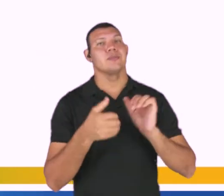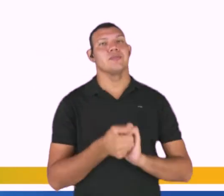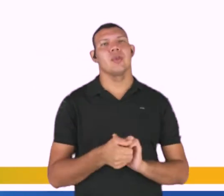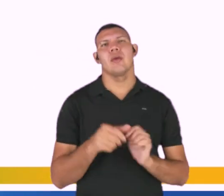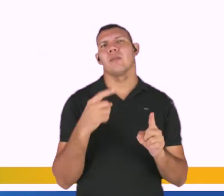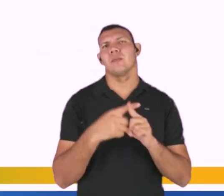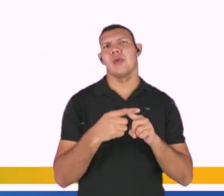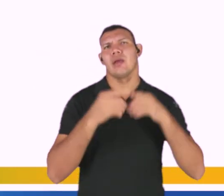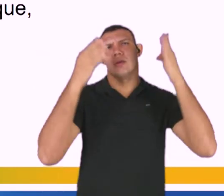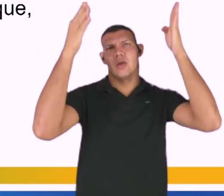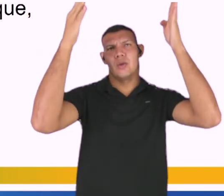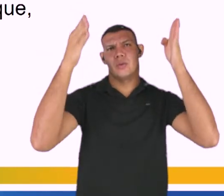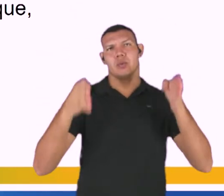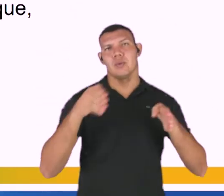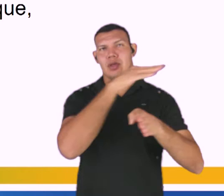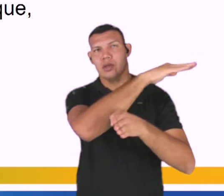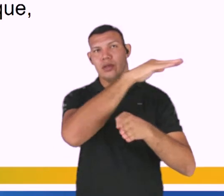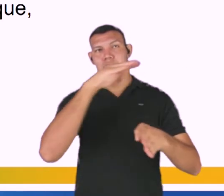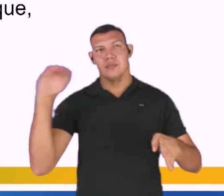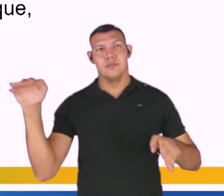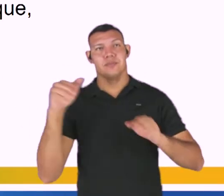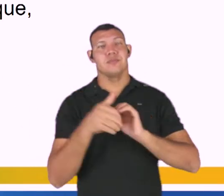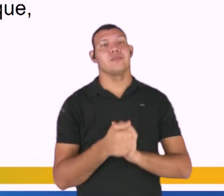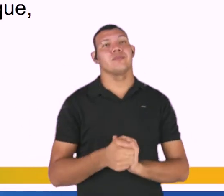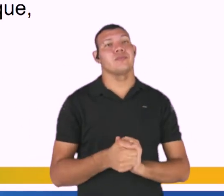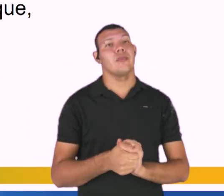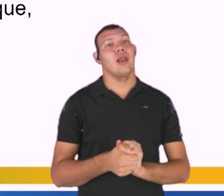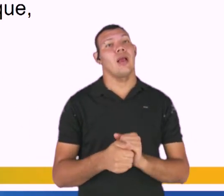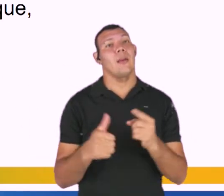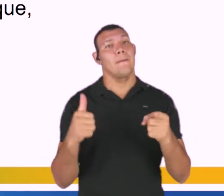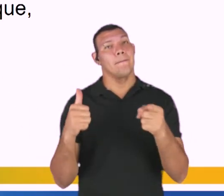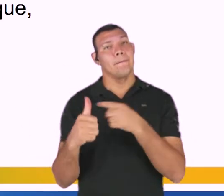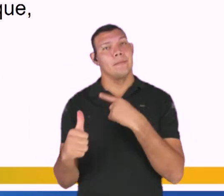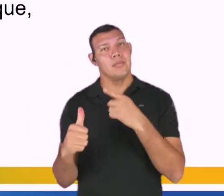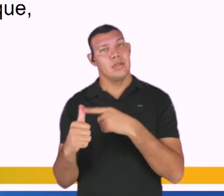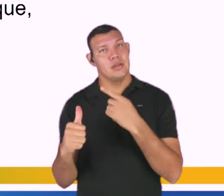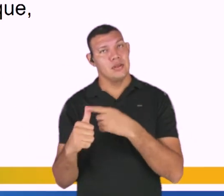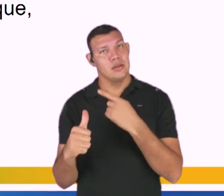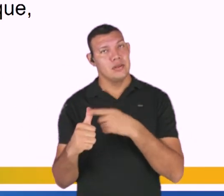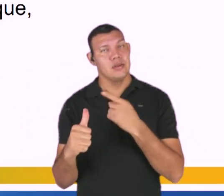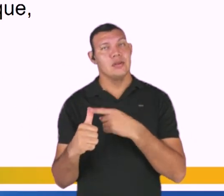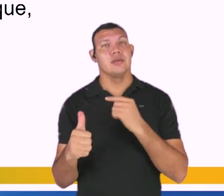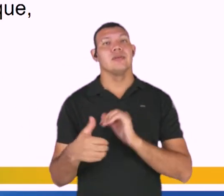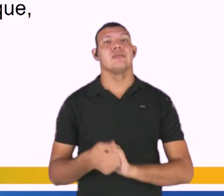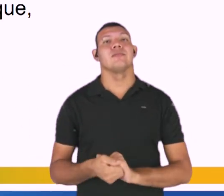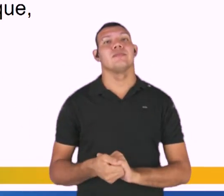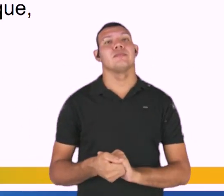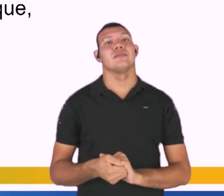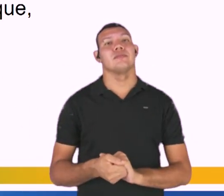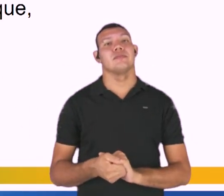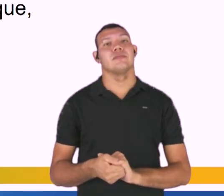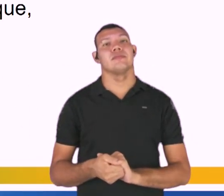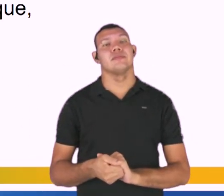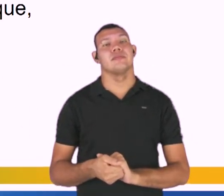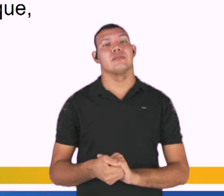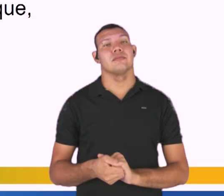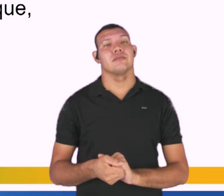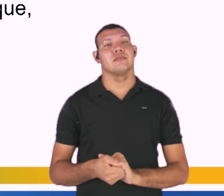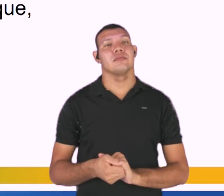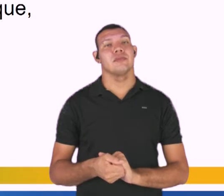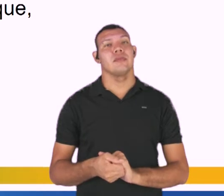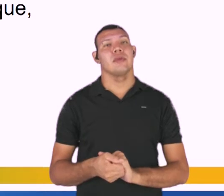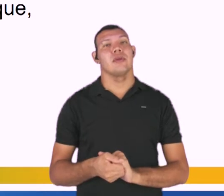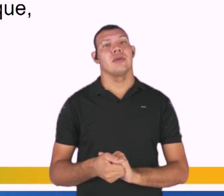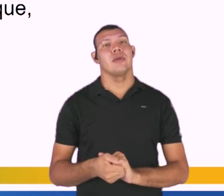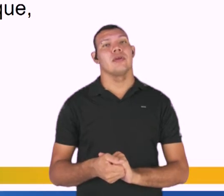essa linha aí tudo bem o primeiro passo abaixo do primeiro coeficiente peixes que nós temos um exemplo